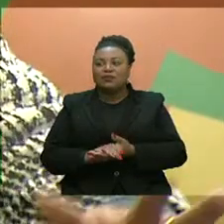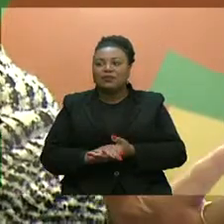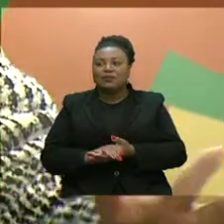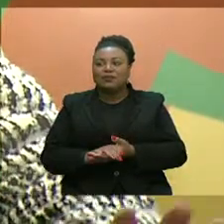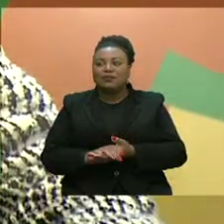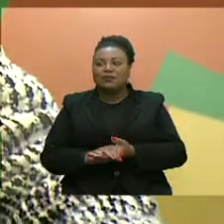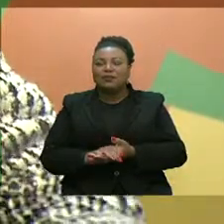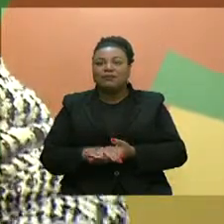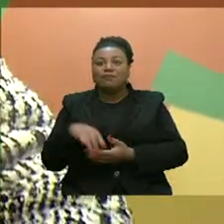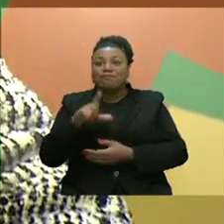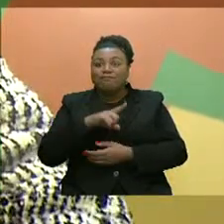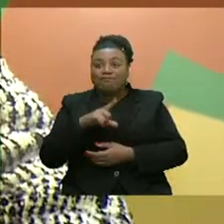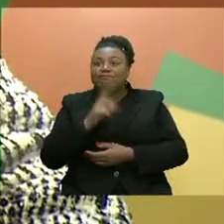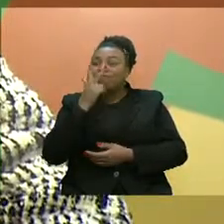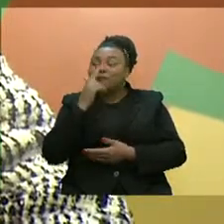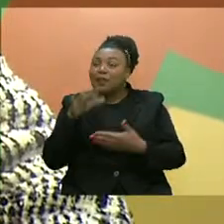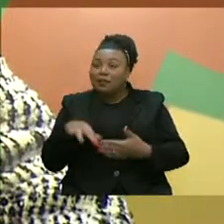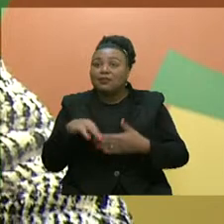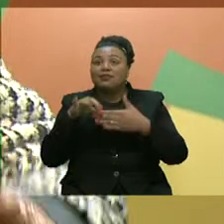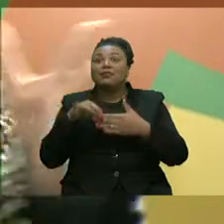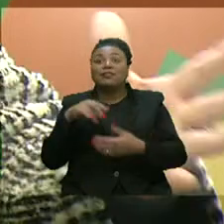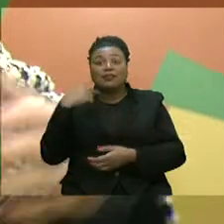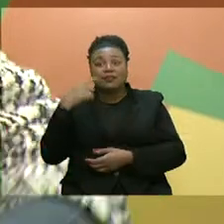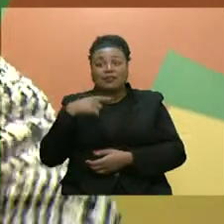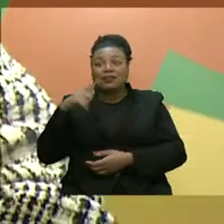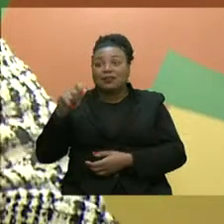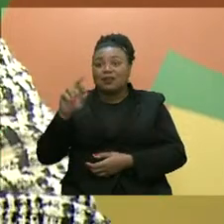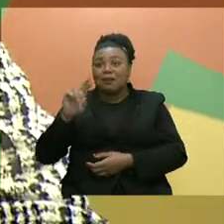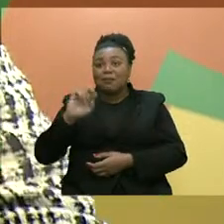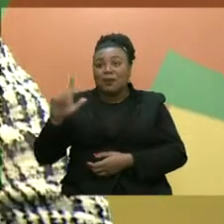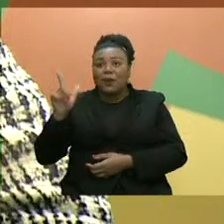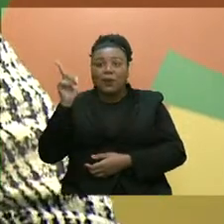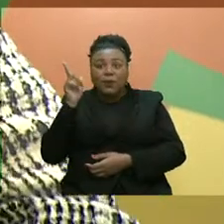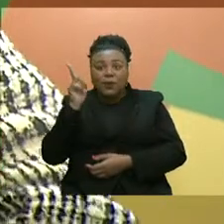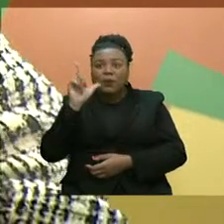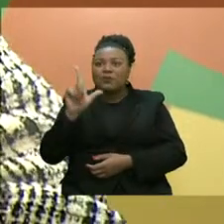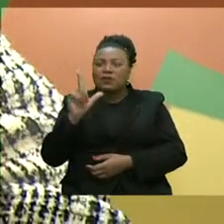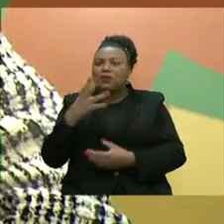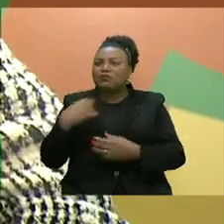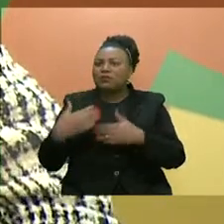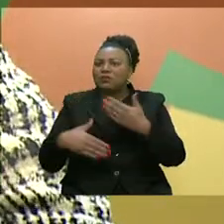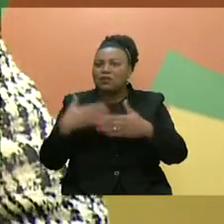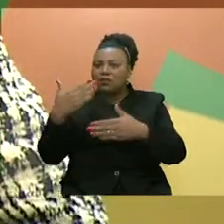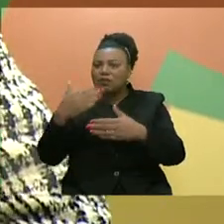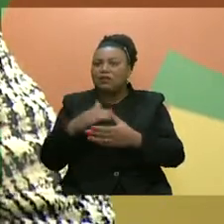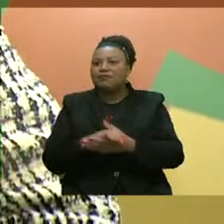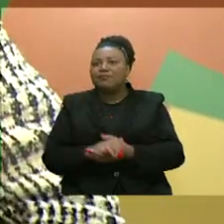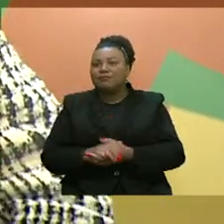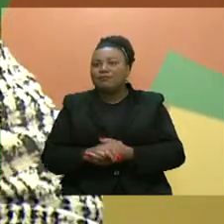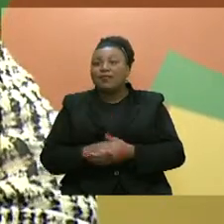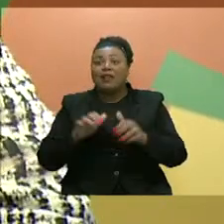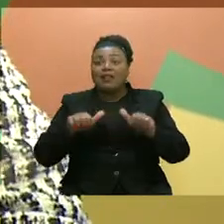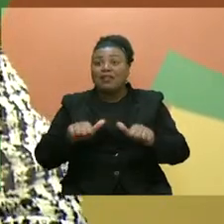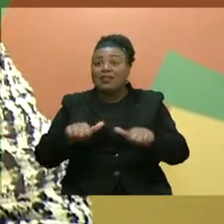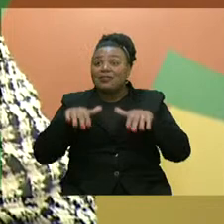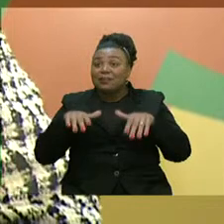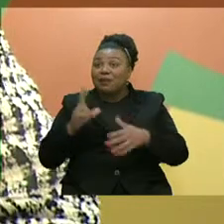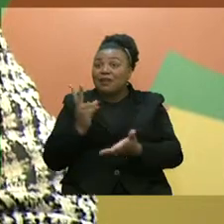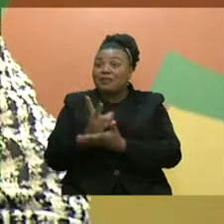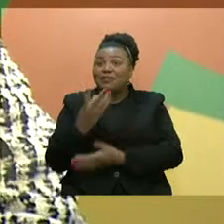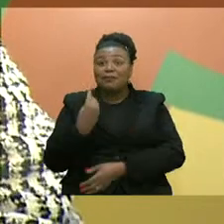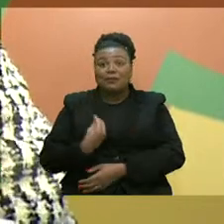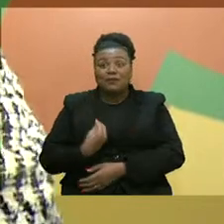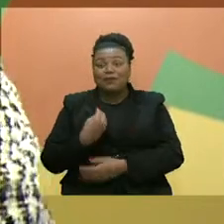a nossa liderança do deputado Gabriel, conseguimos muitos avanços e a Assembleia sempre